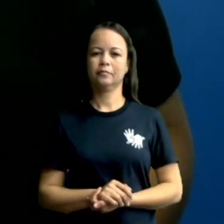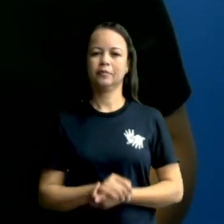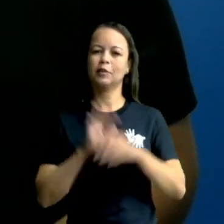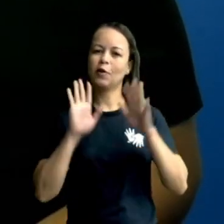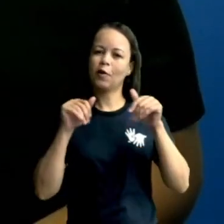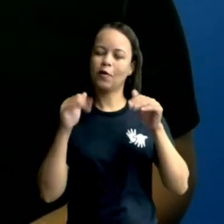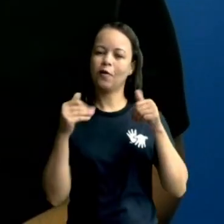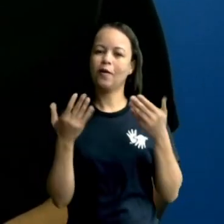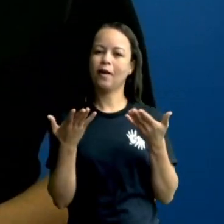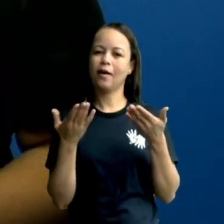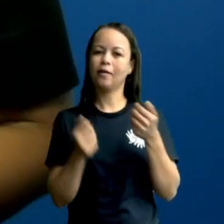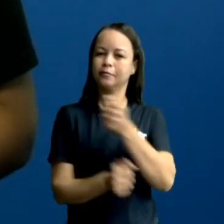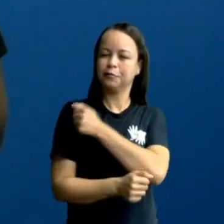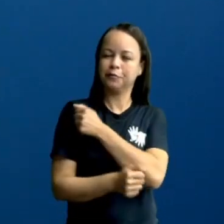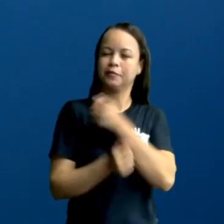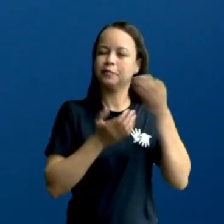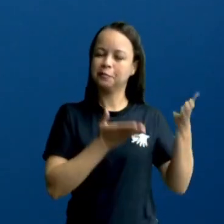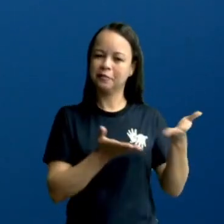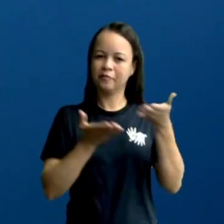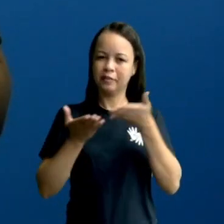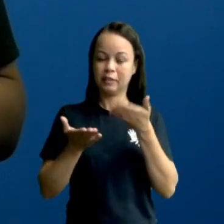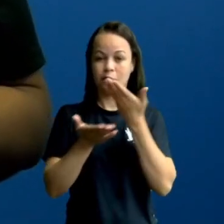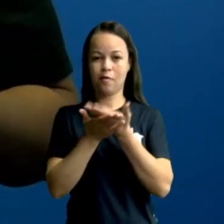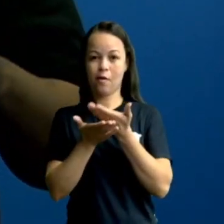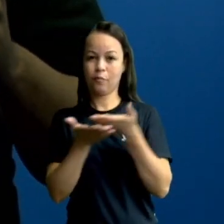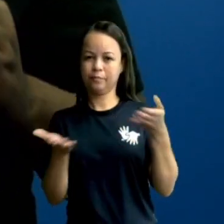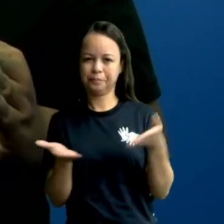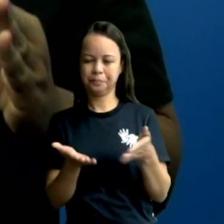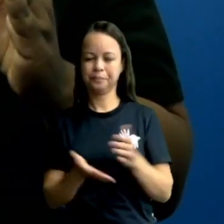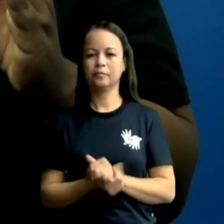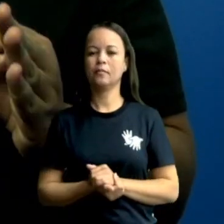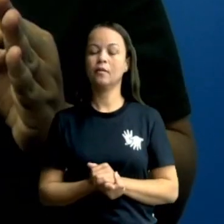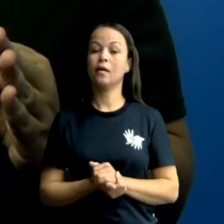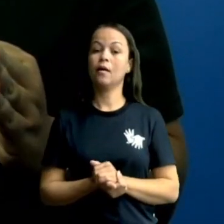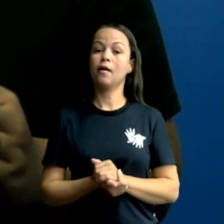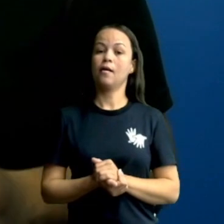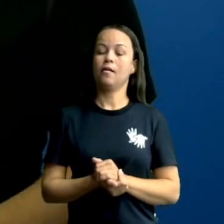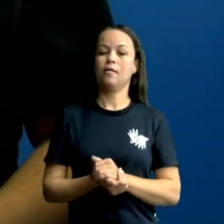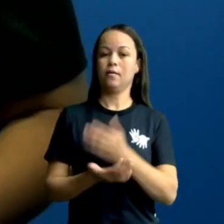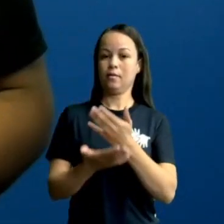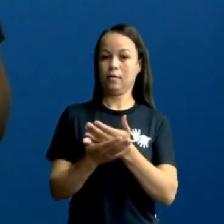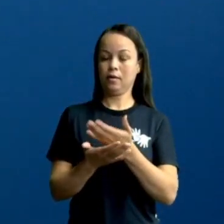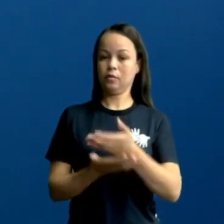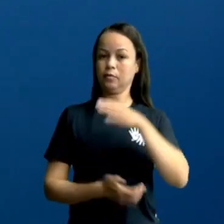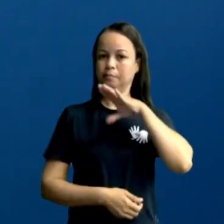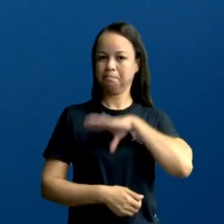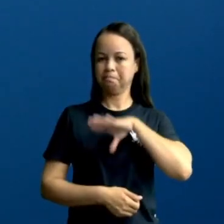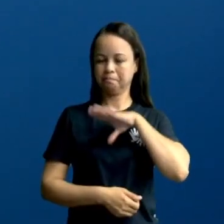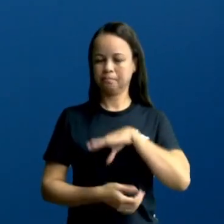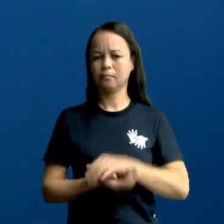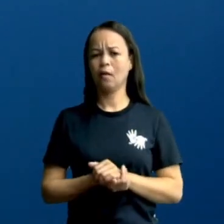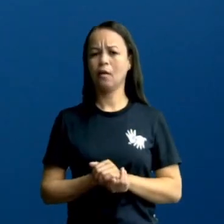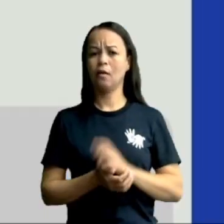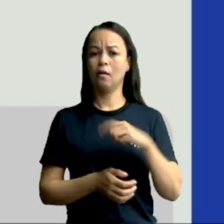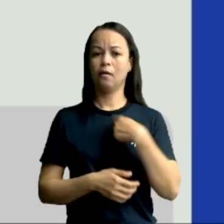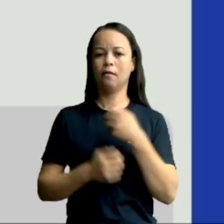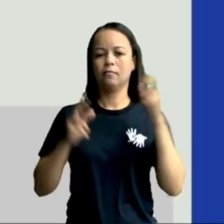Sejam bem-vindos à nossa aula de hoje, aula de língua portuguesa. Nosso tema